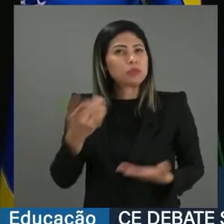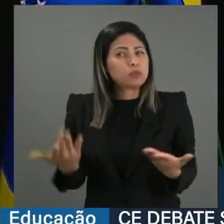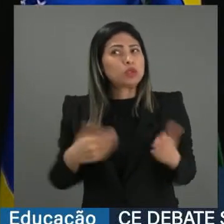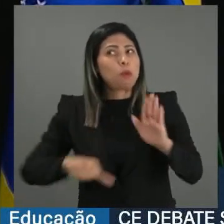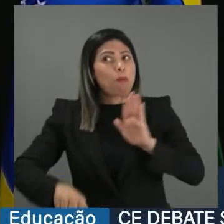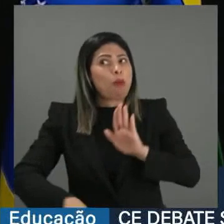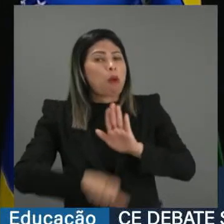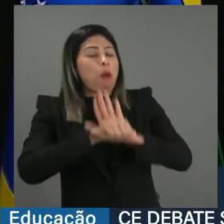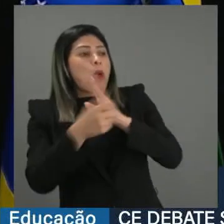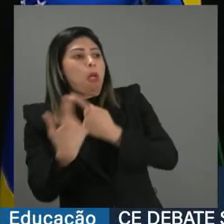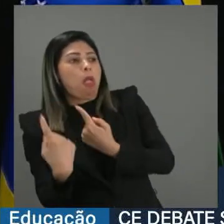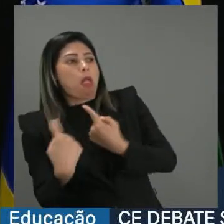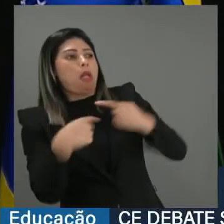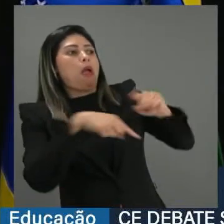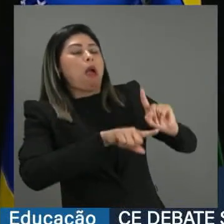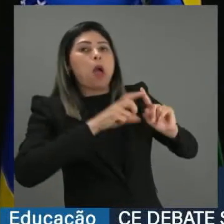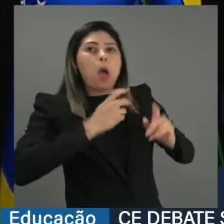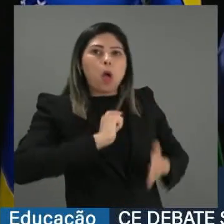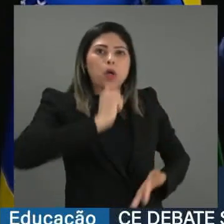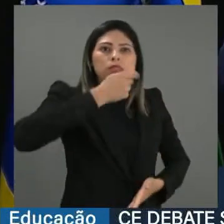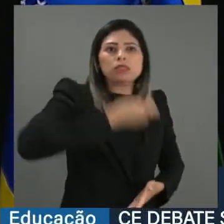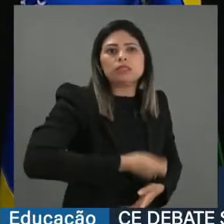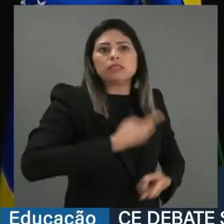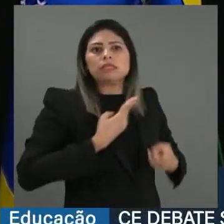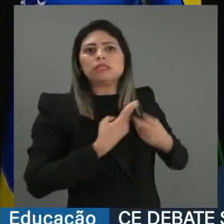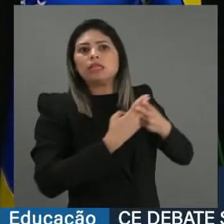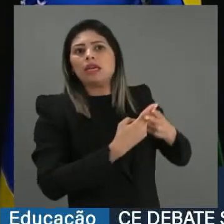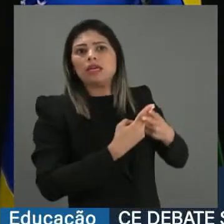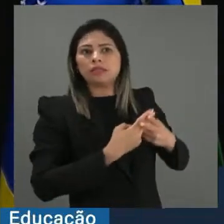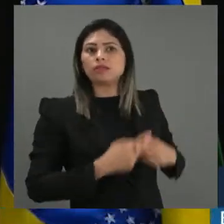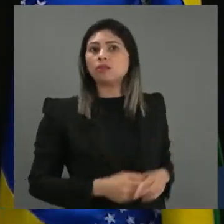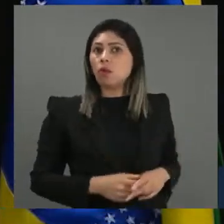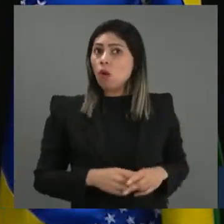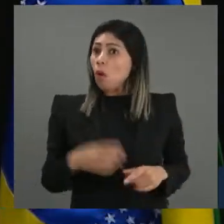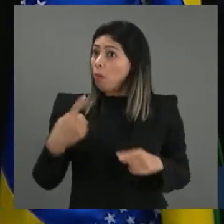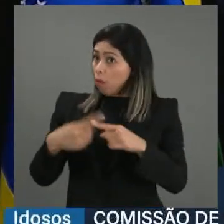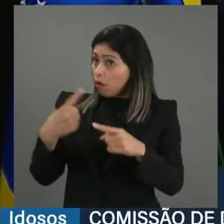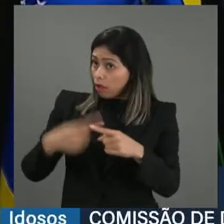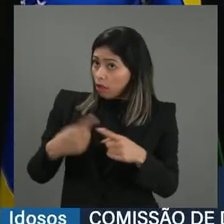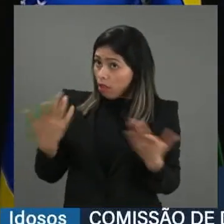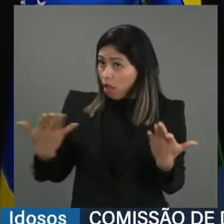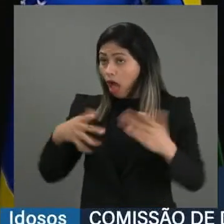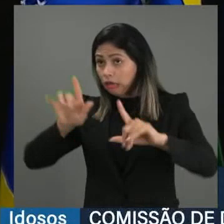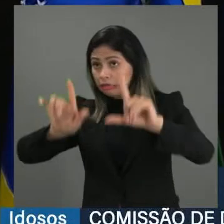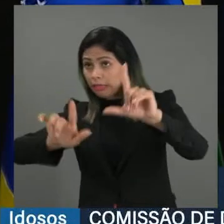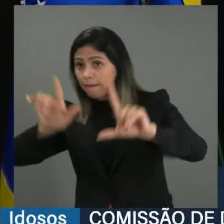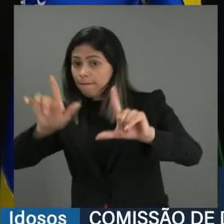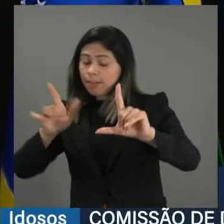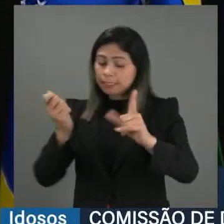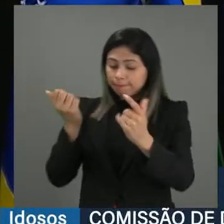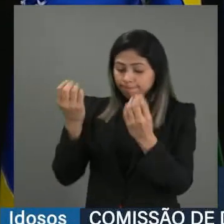que loucura! O veículo de imprensa ali preocupado com cada palavra do seu